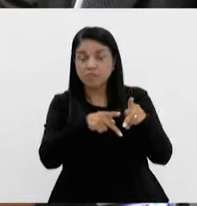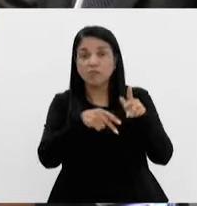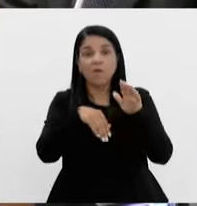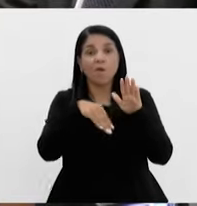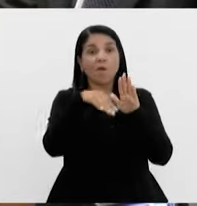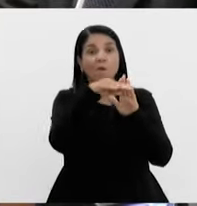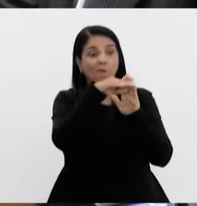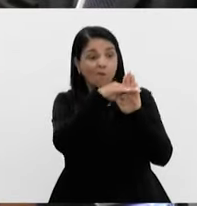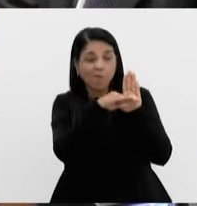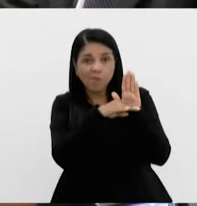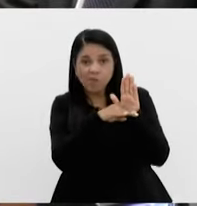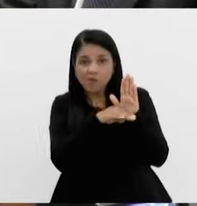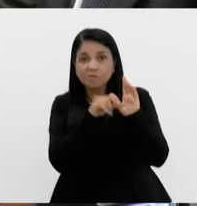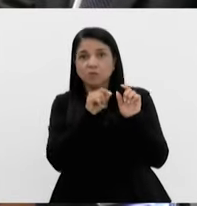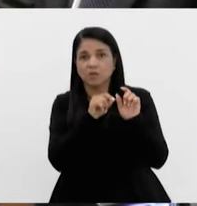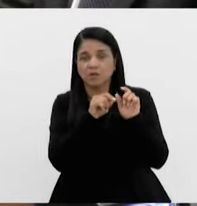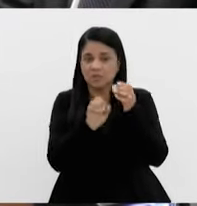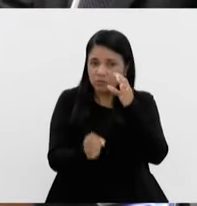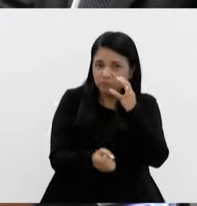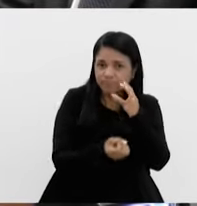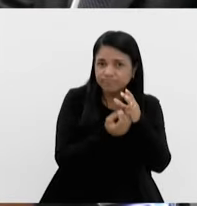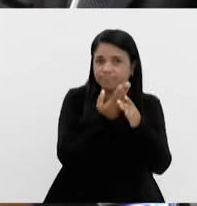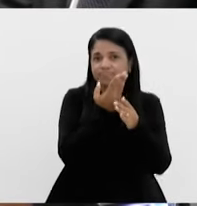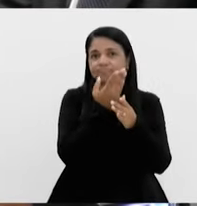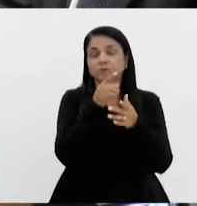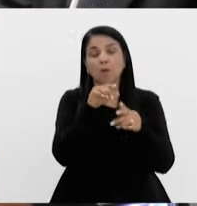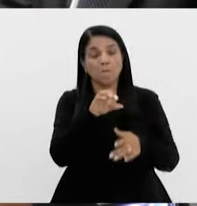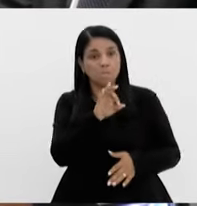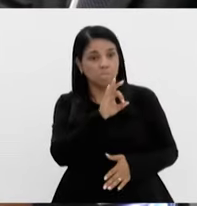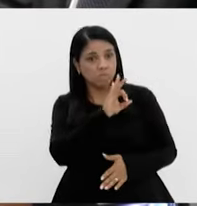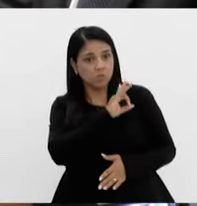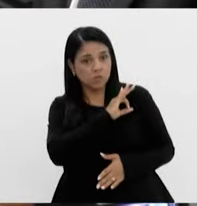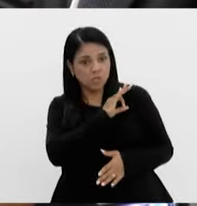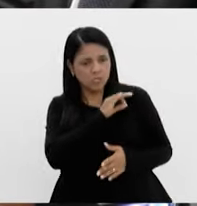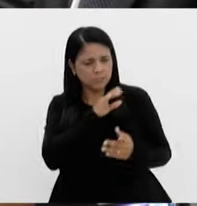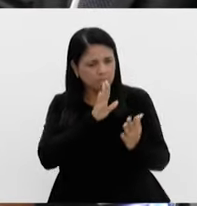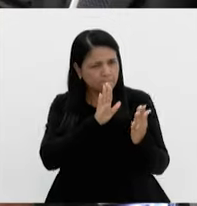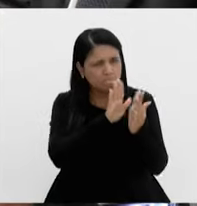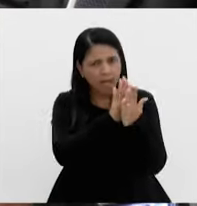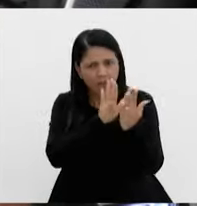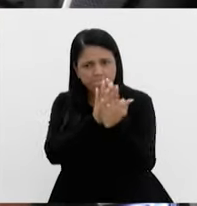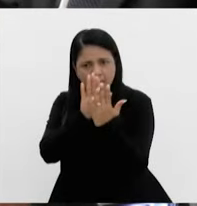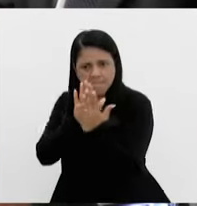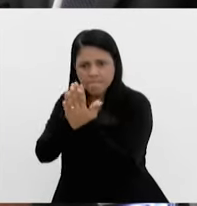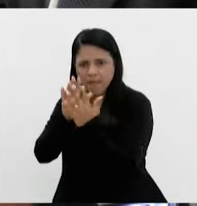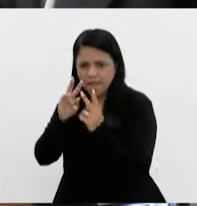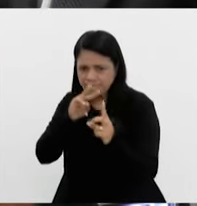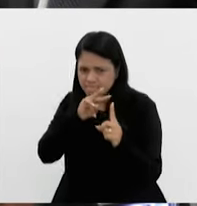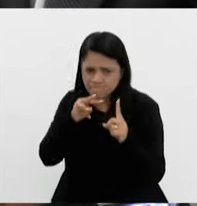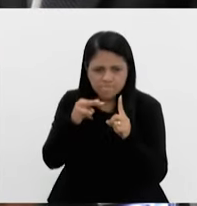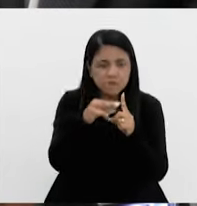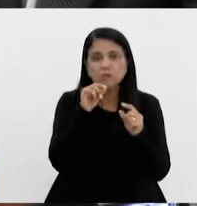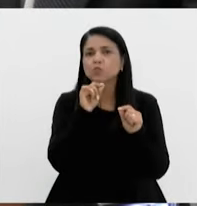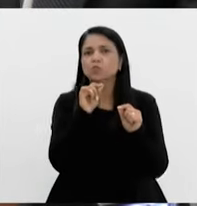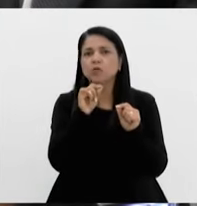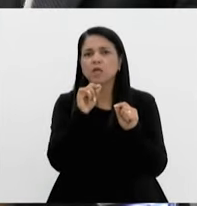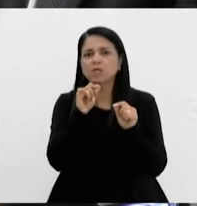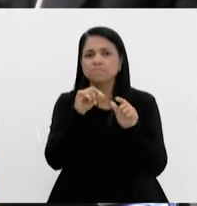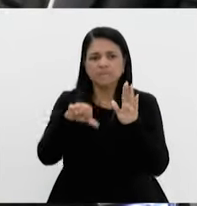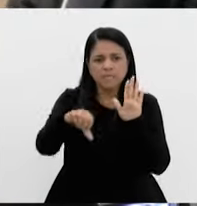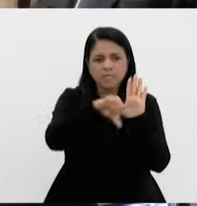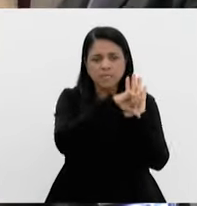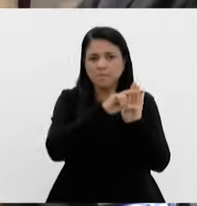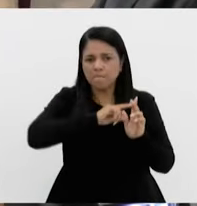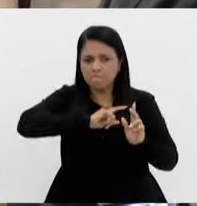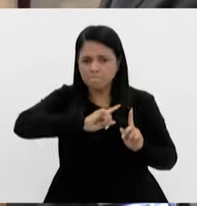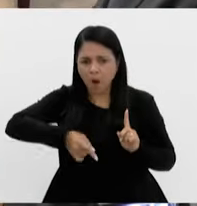desde a sua acepção a colocar polícia de proximidade aquela polícia que Visa coibir os crimes em tese